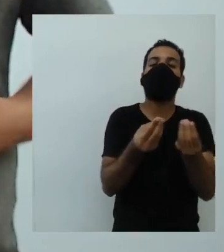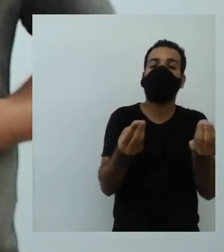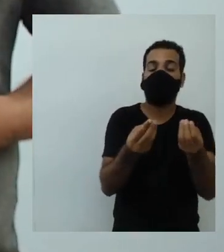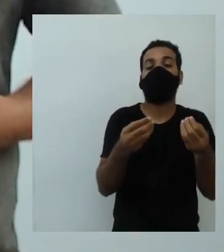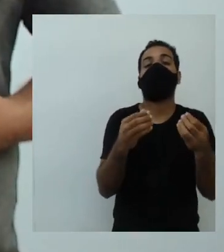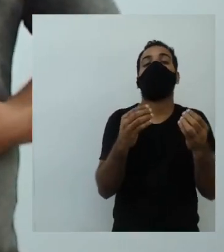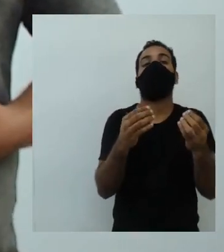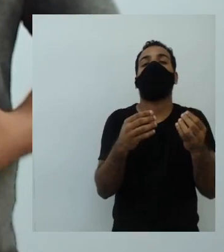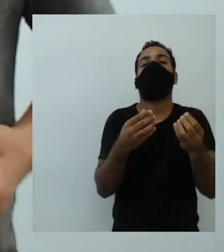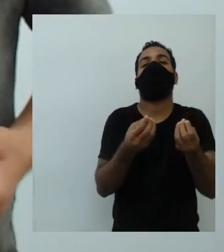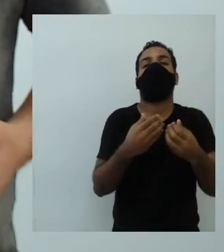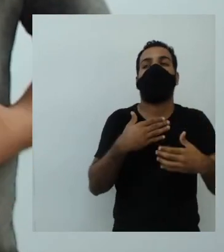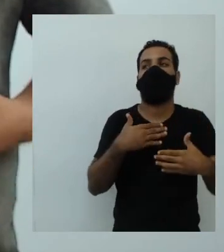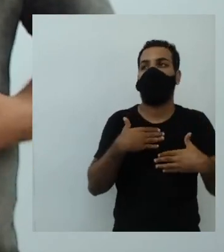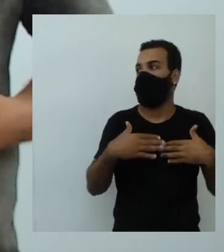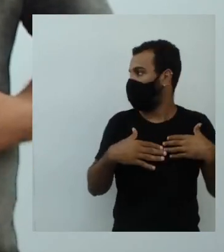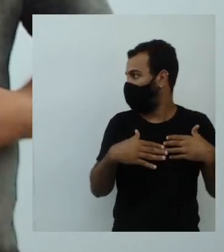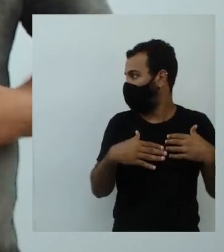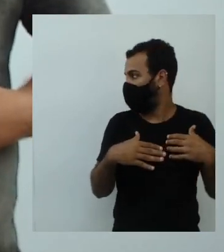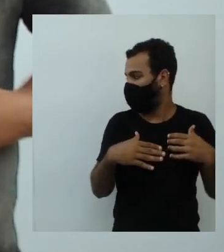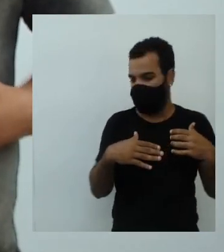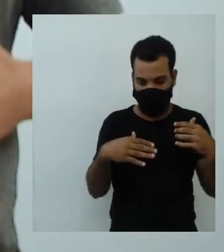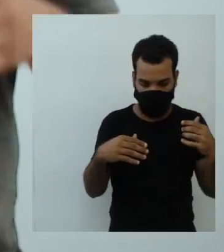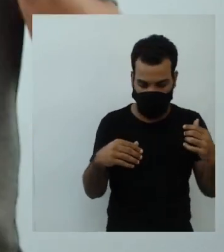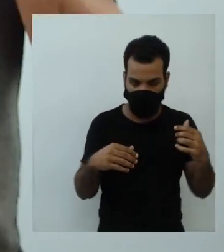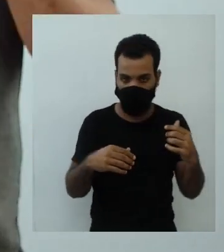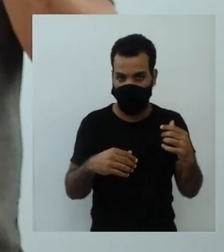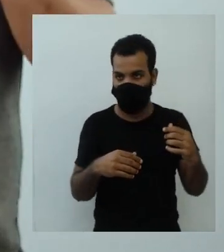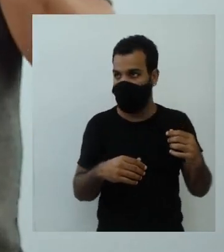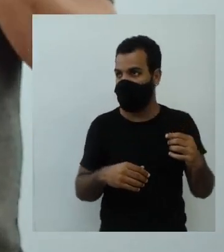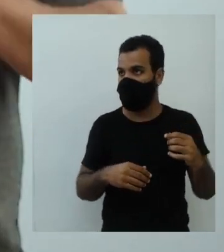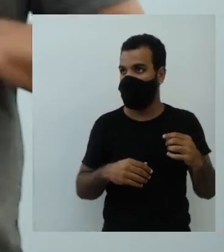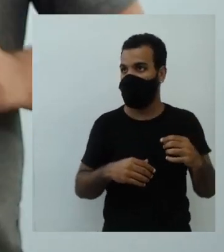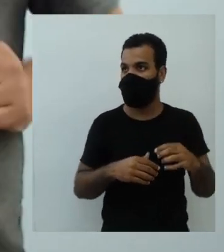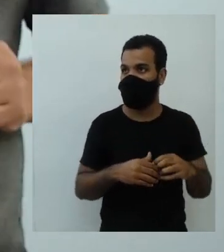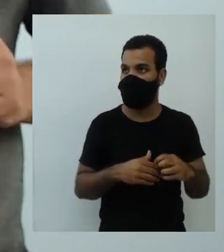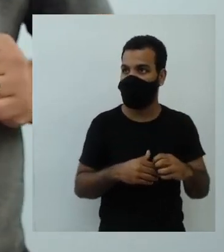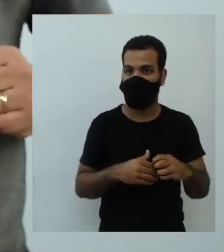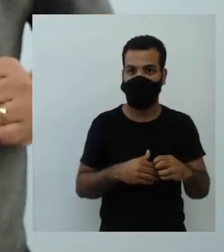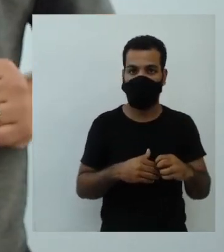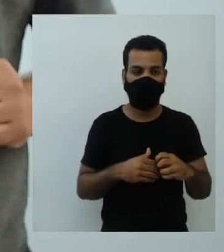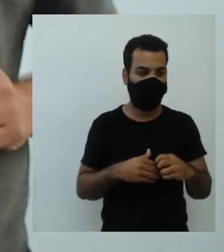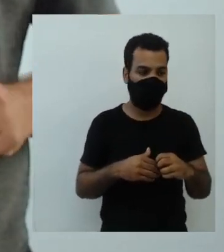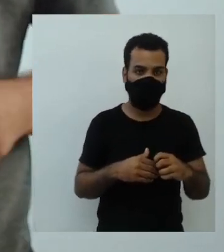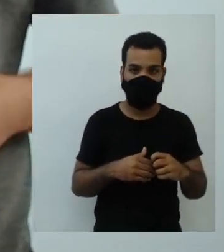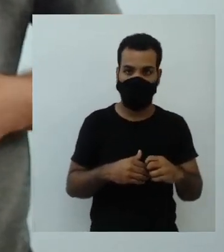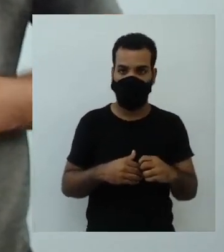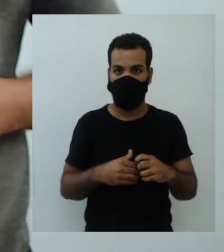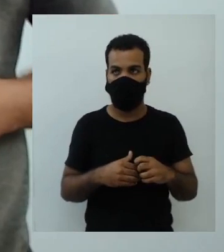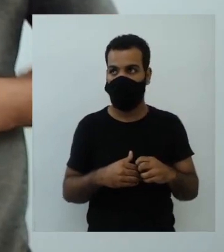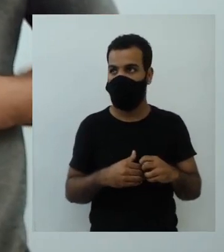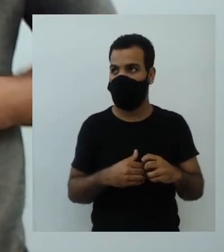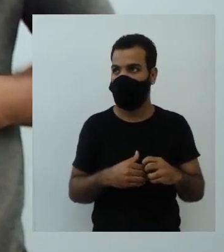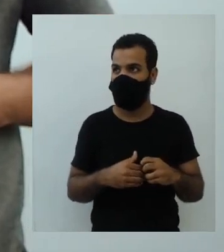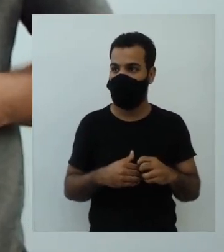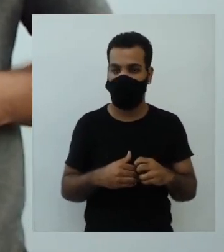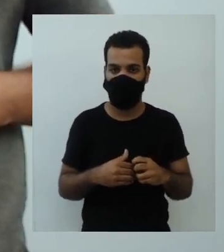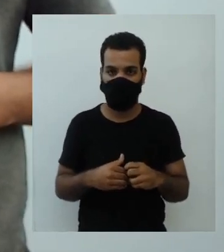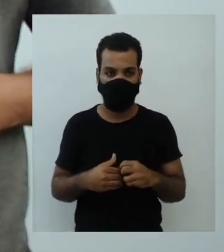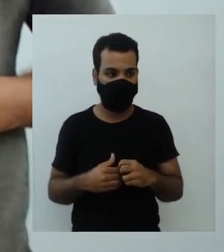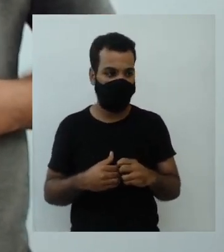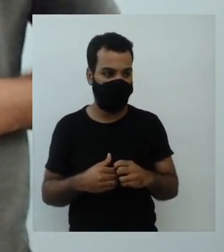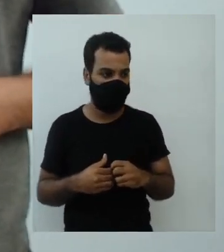para a movimentação do nosso corpo. O primeiro tema dessa área esportiva que a gente